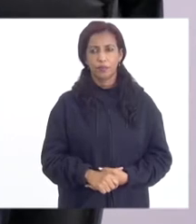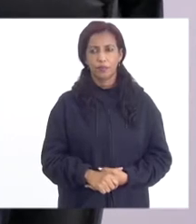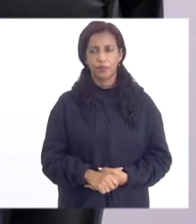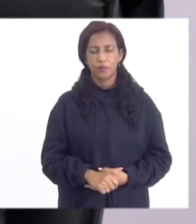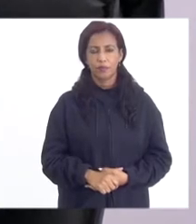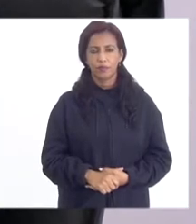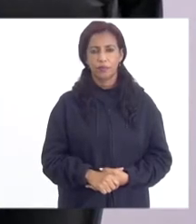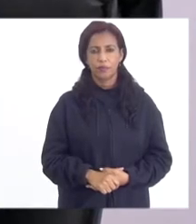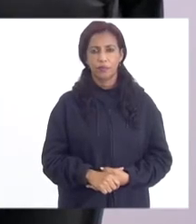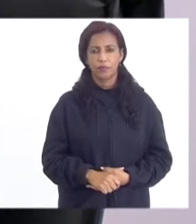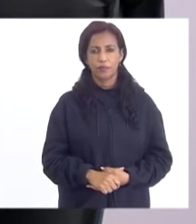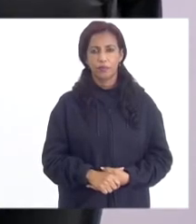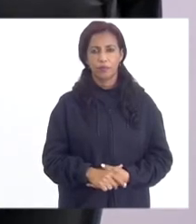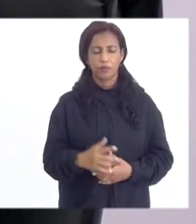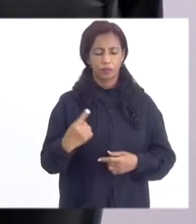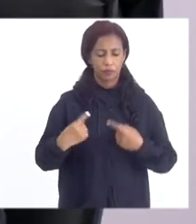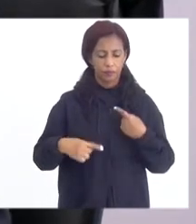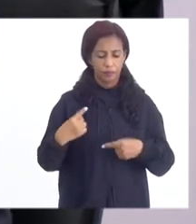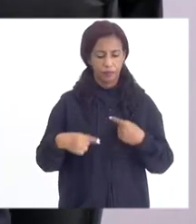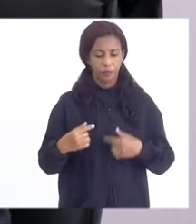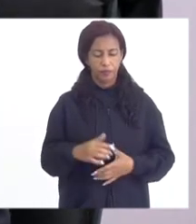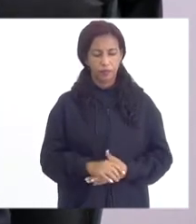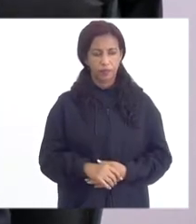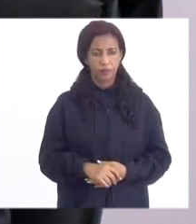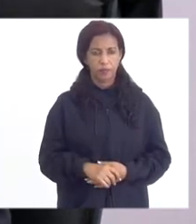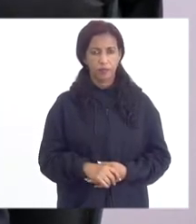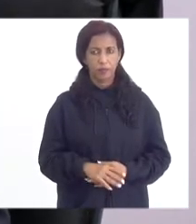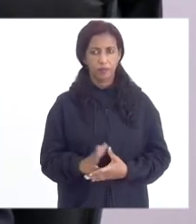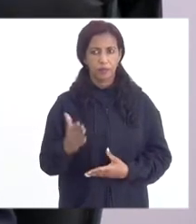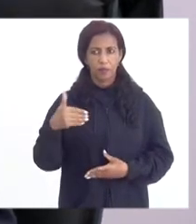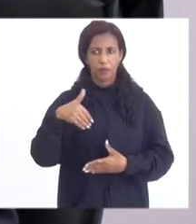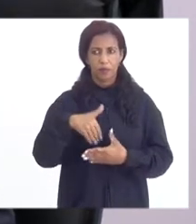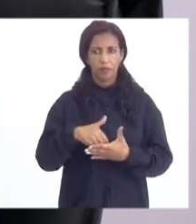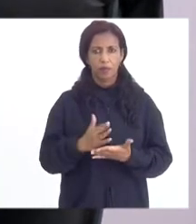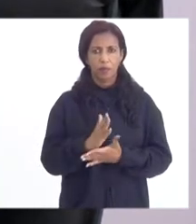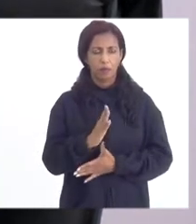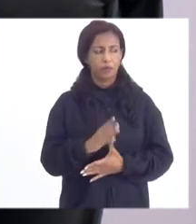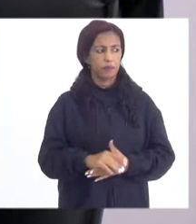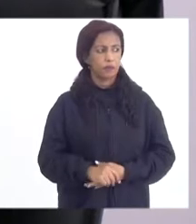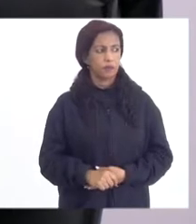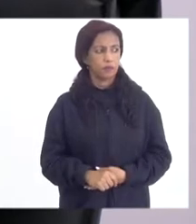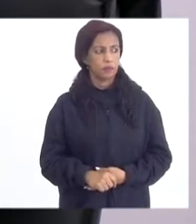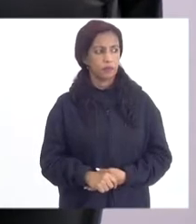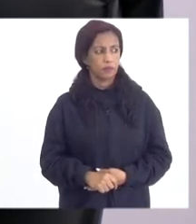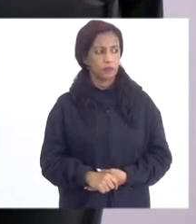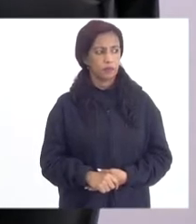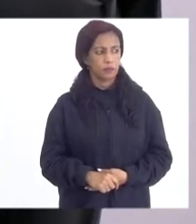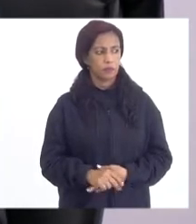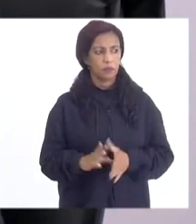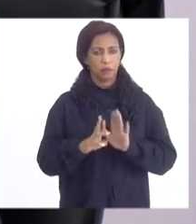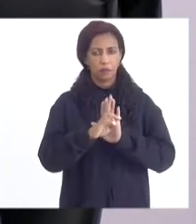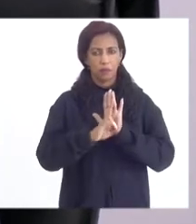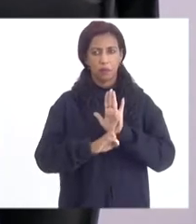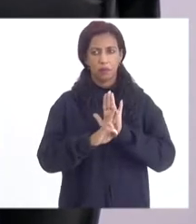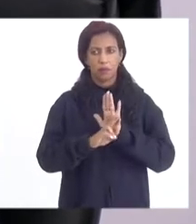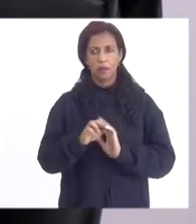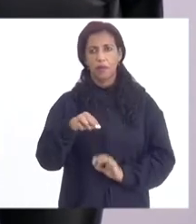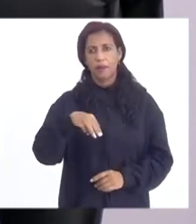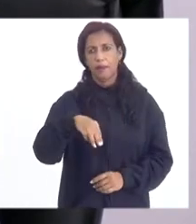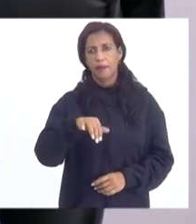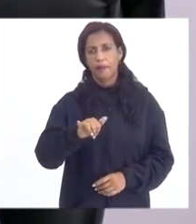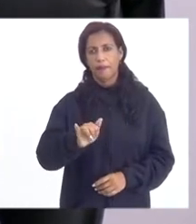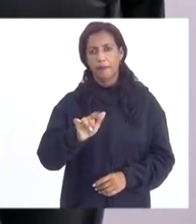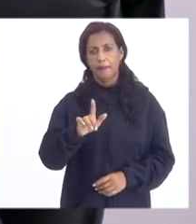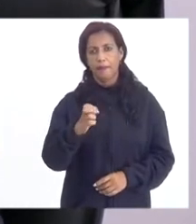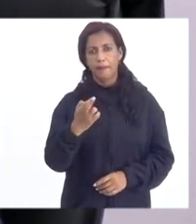Margarete. Em discussão. Em votação, aprovado. Relator, deputado Marcos Miller, 5